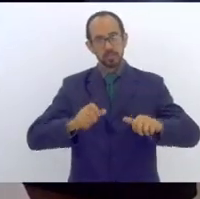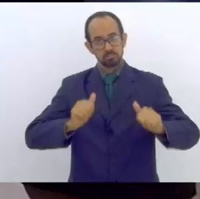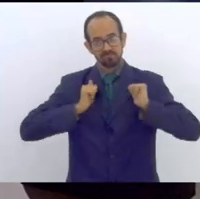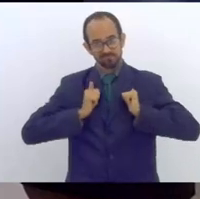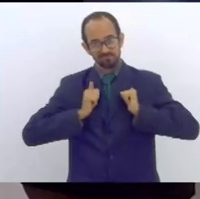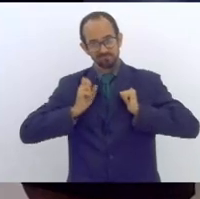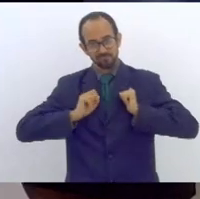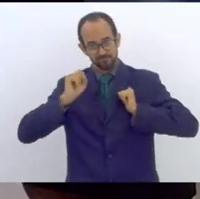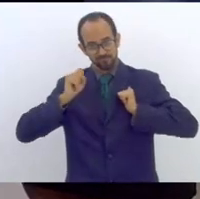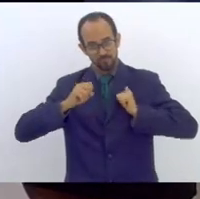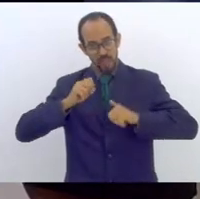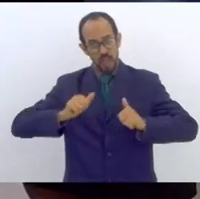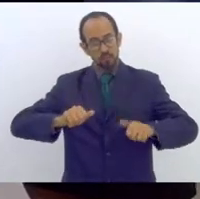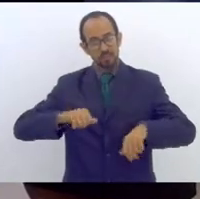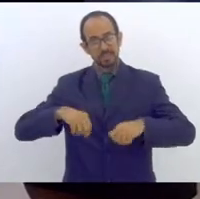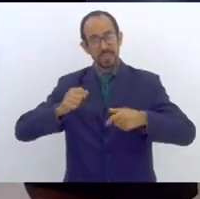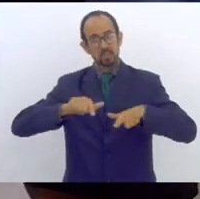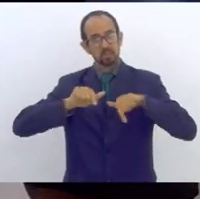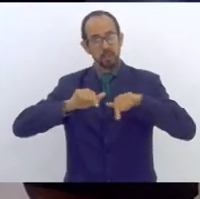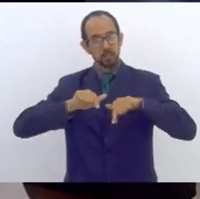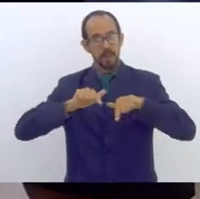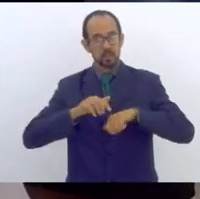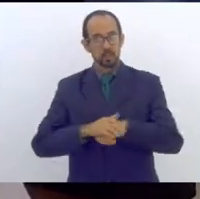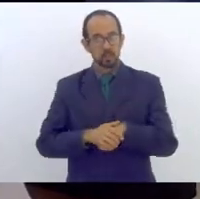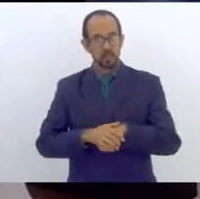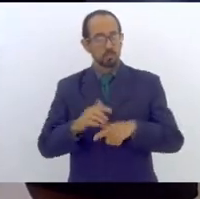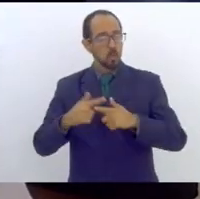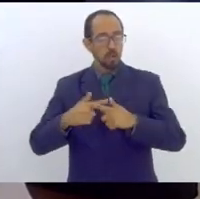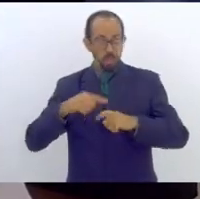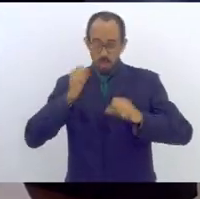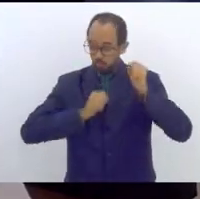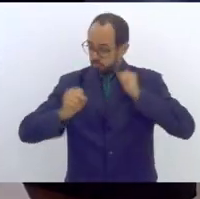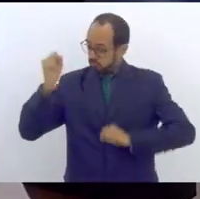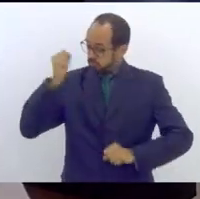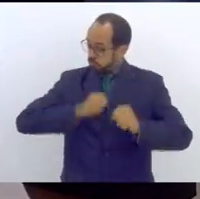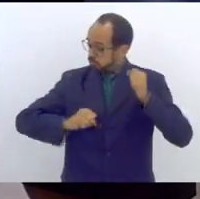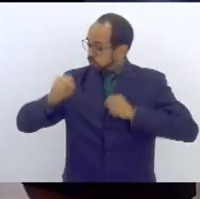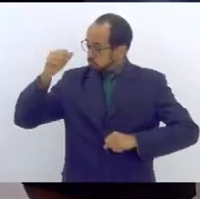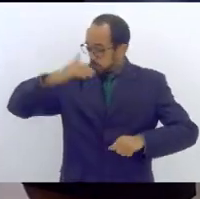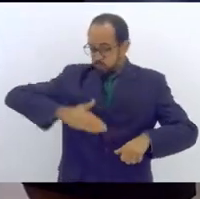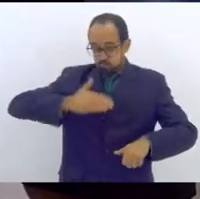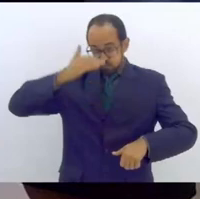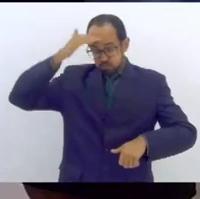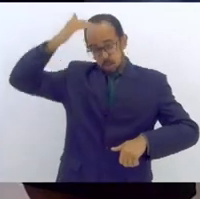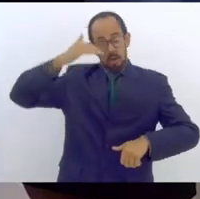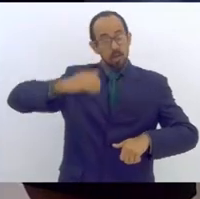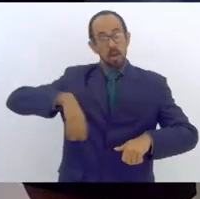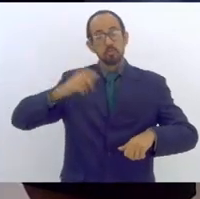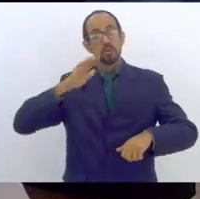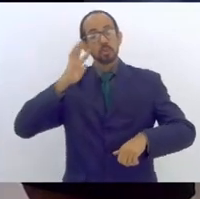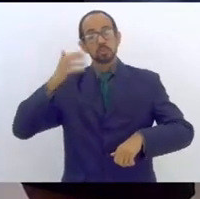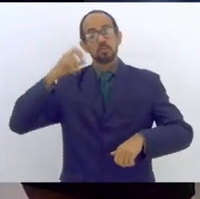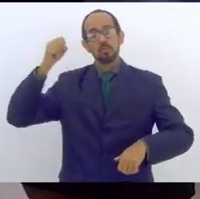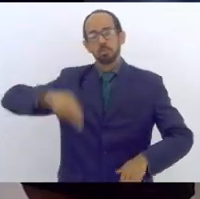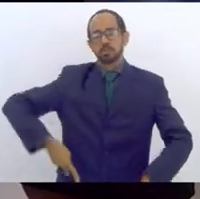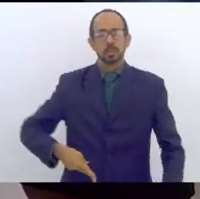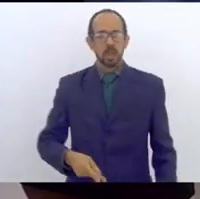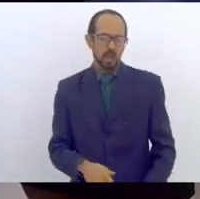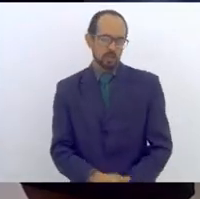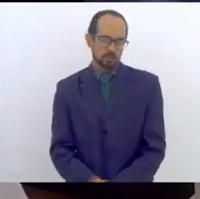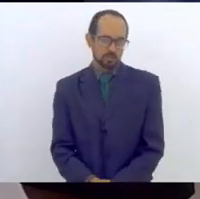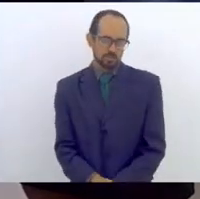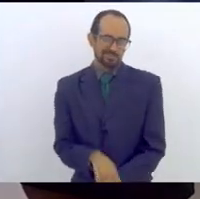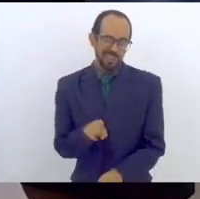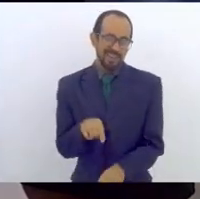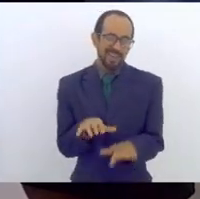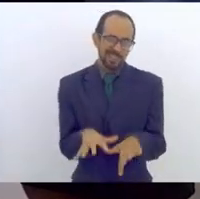o que tá acontecendo é uma coisa assim tá todo mundo num nível de estresse absurdo o que que vai acontecer vai apontar simples